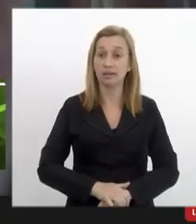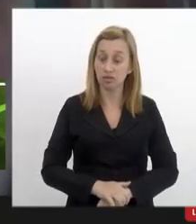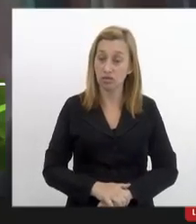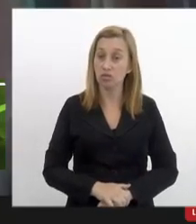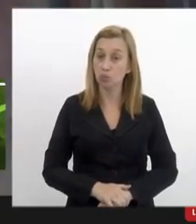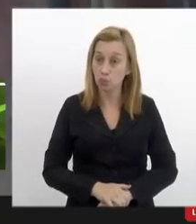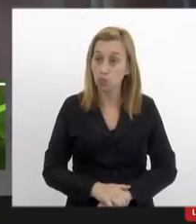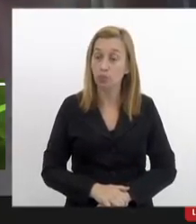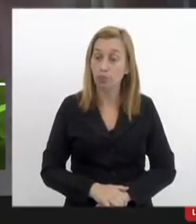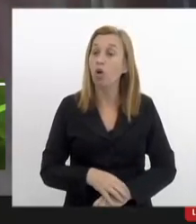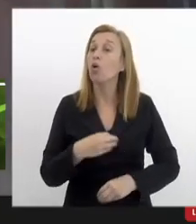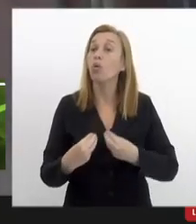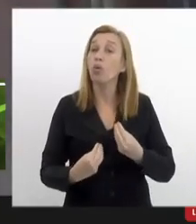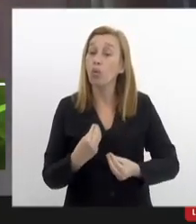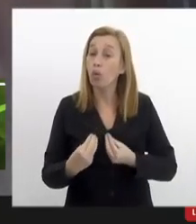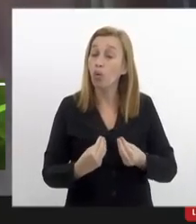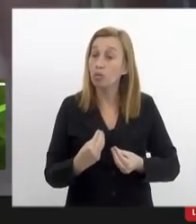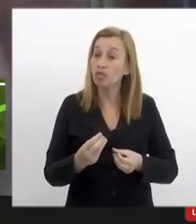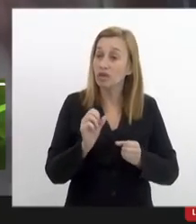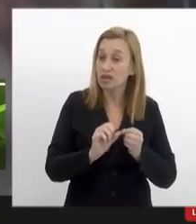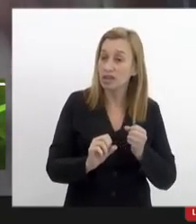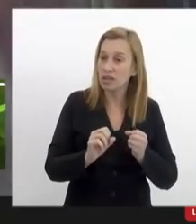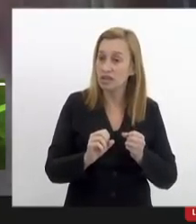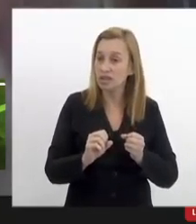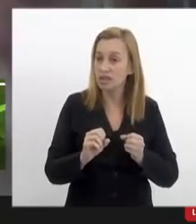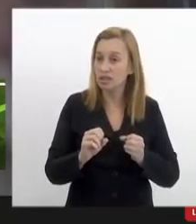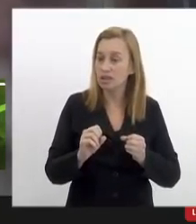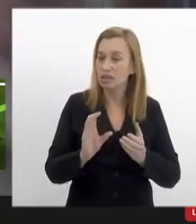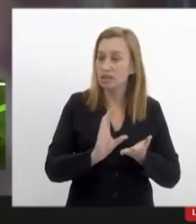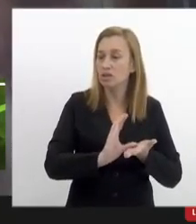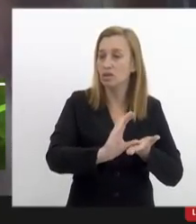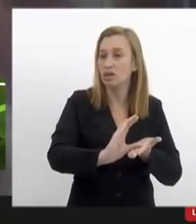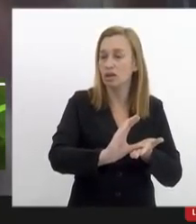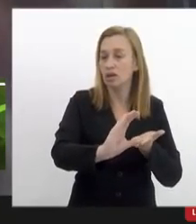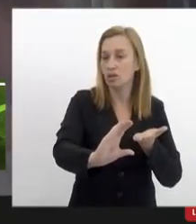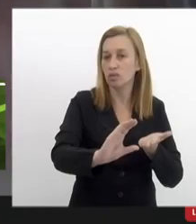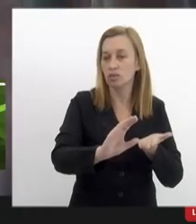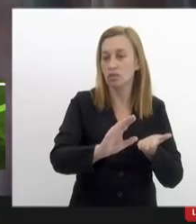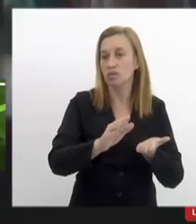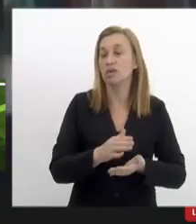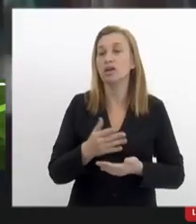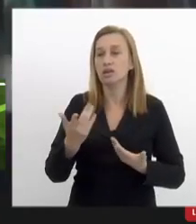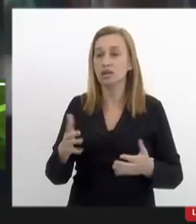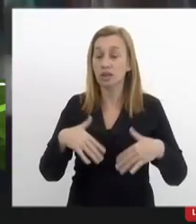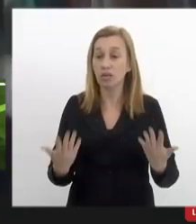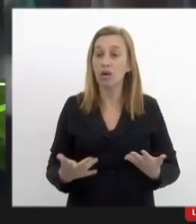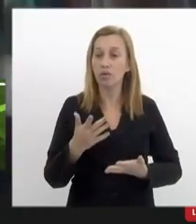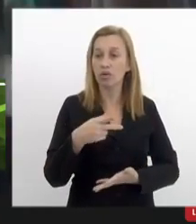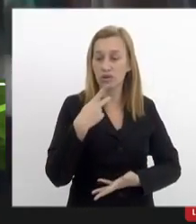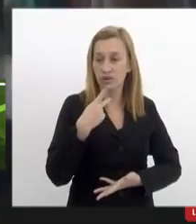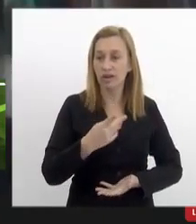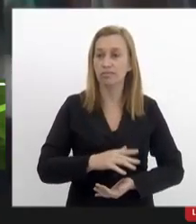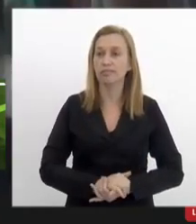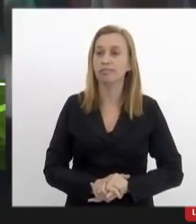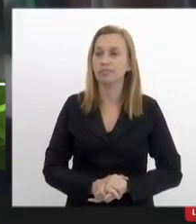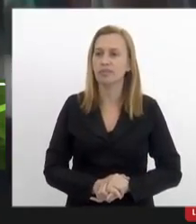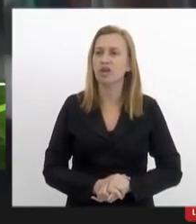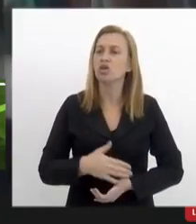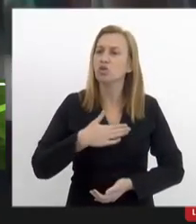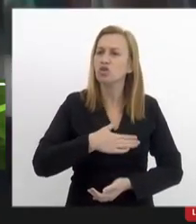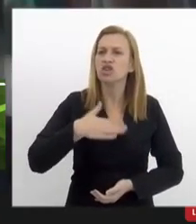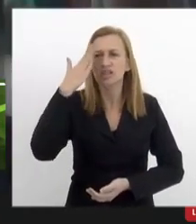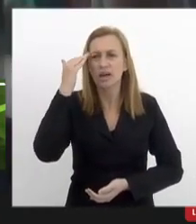de como que deva ser feito, por exemplo, a destinação dos recursos, certo? Então, é isso daí. Gostaria